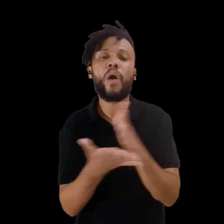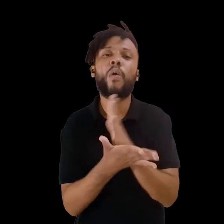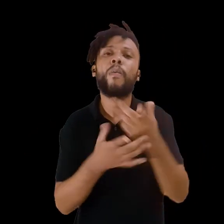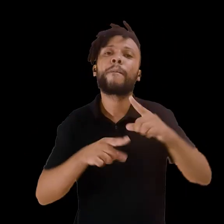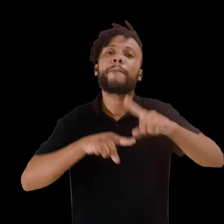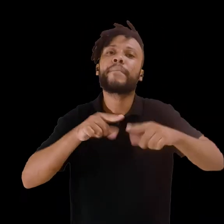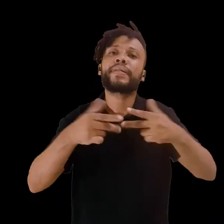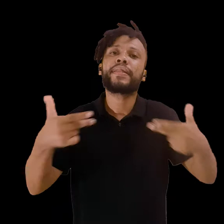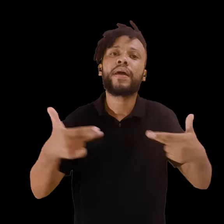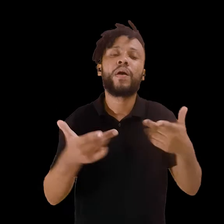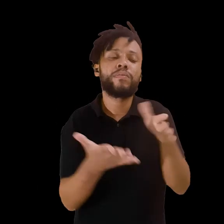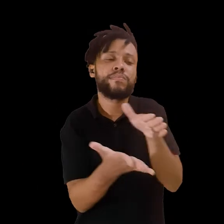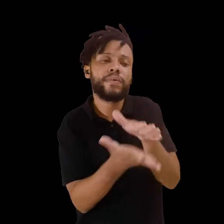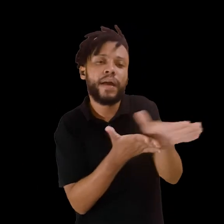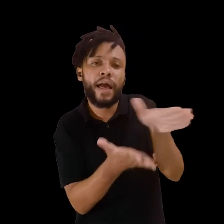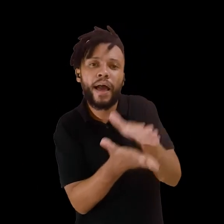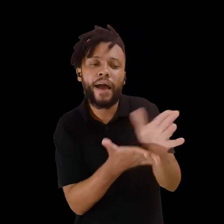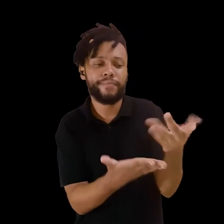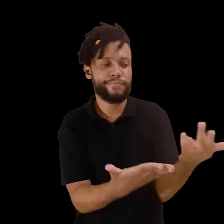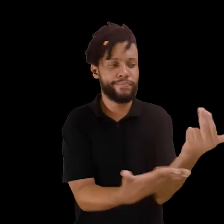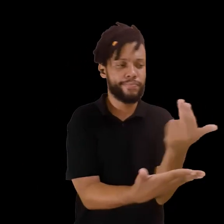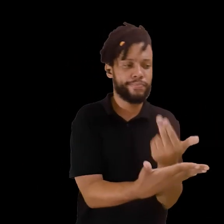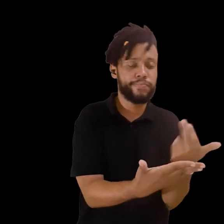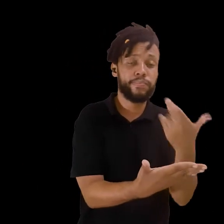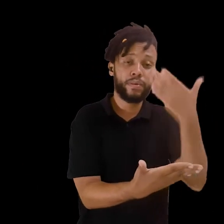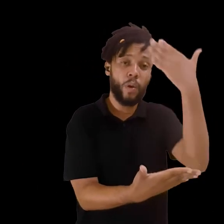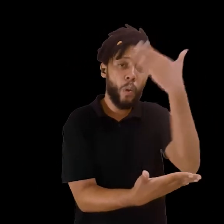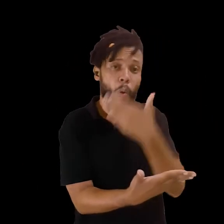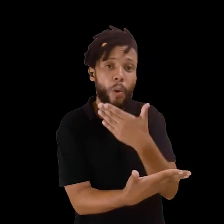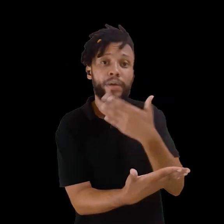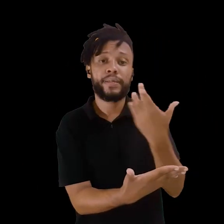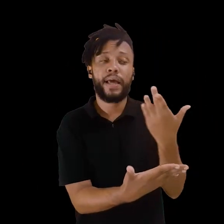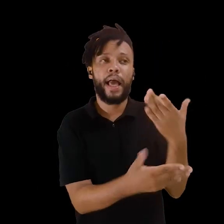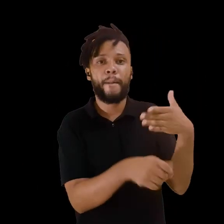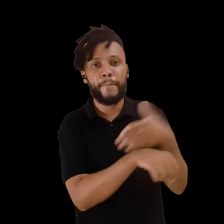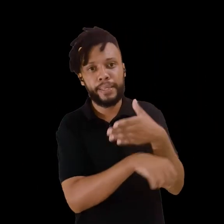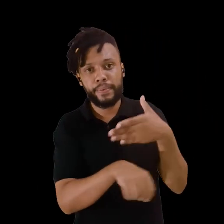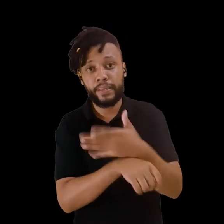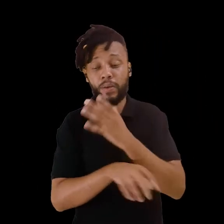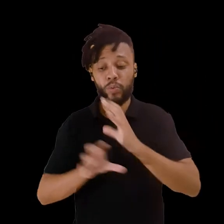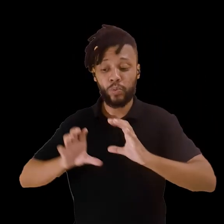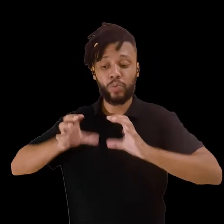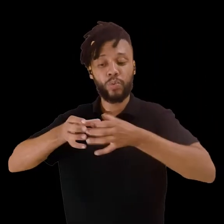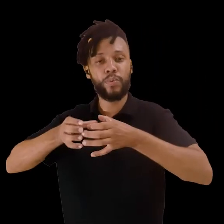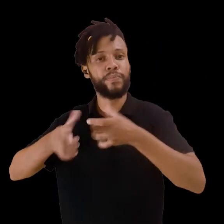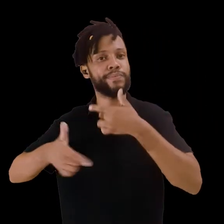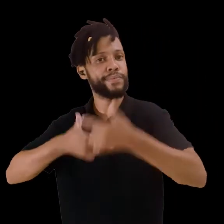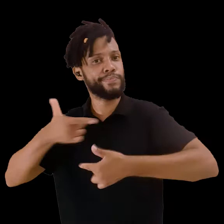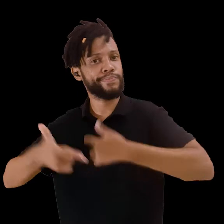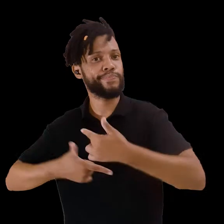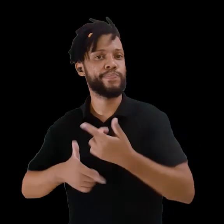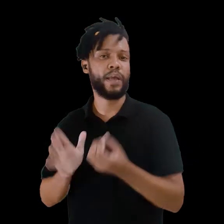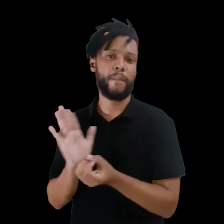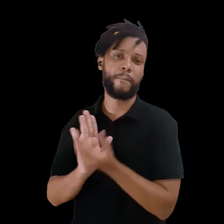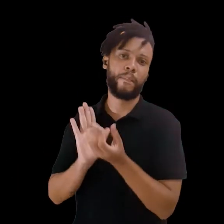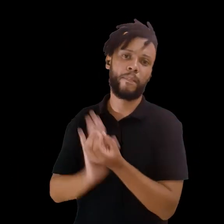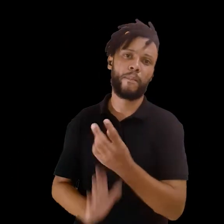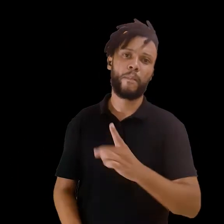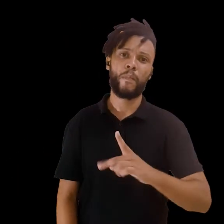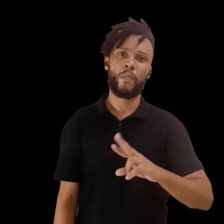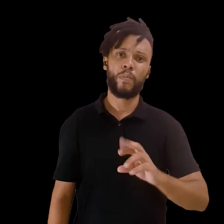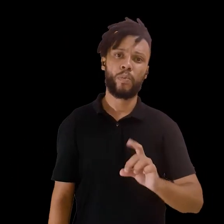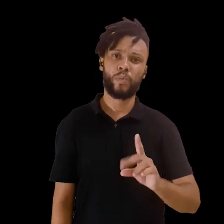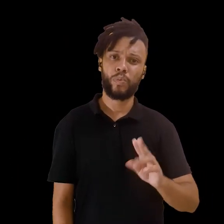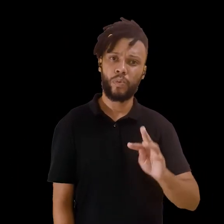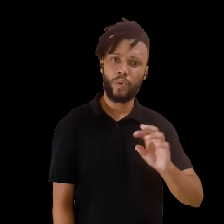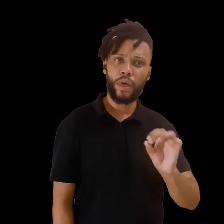material gráfico onde constam a comprovação da participação da produtora ou de alguém ligado